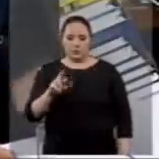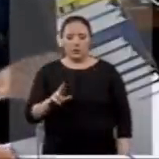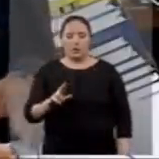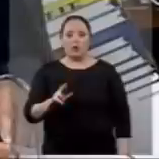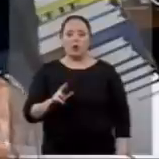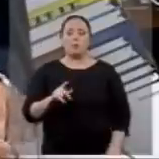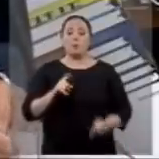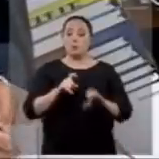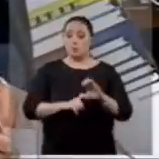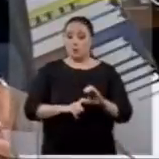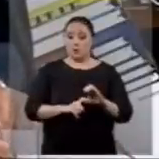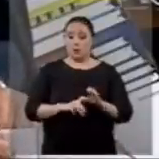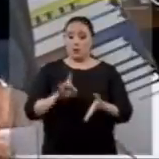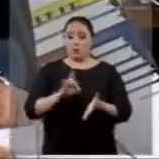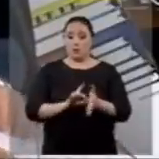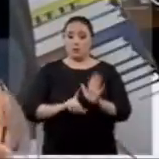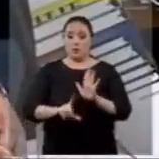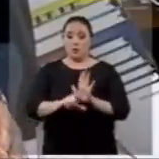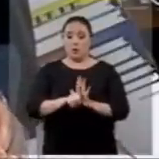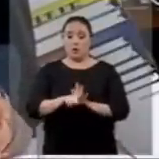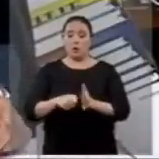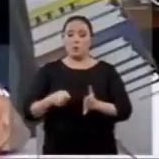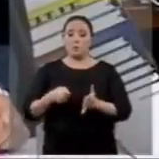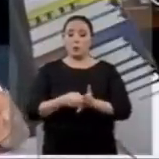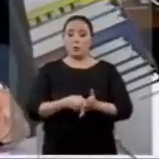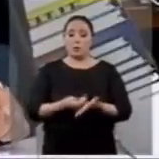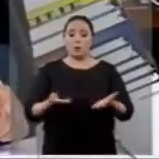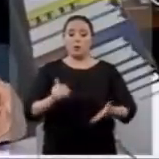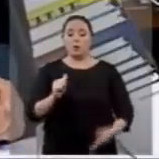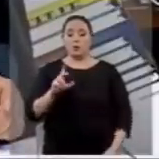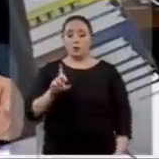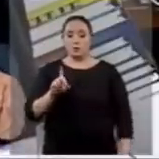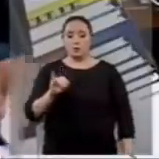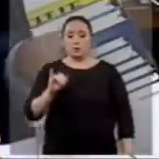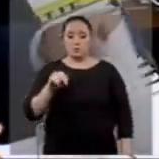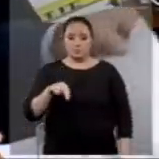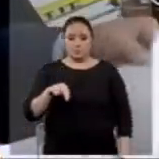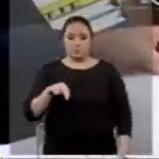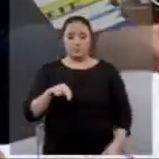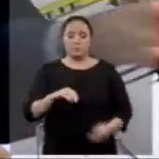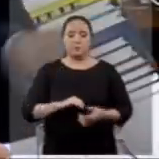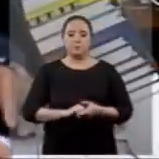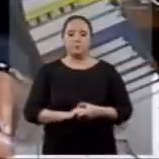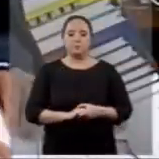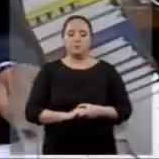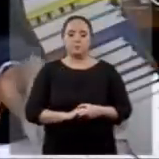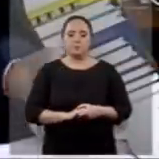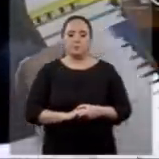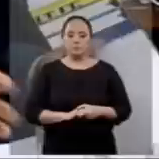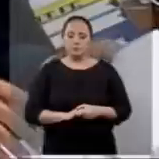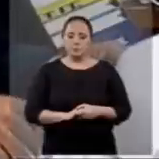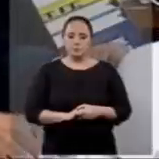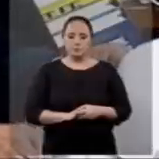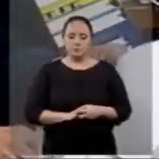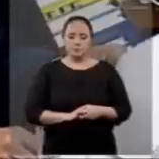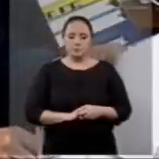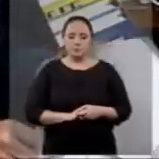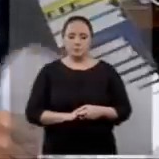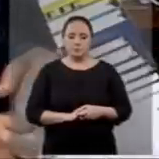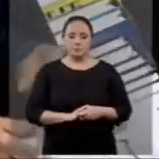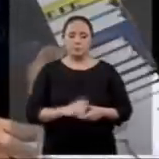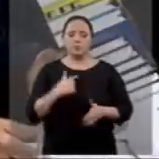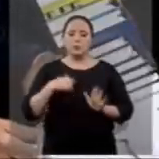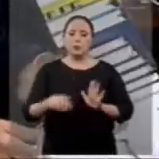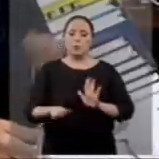lei impugnada nesta ação direta de inconstitucionalidade. Transcrevo a emenda